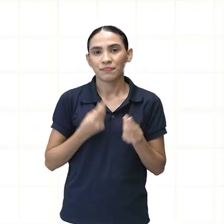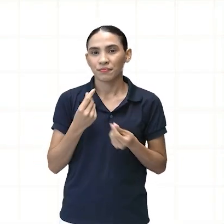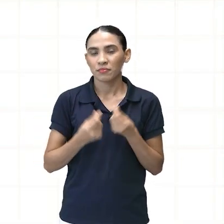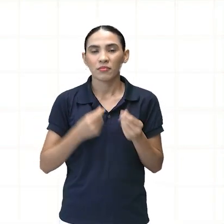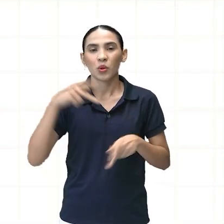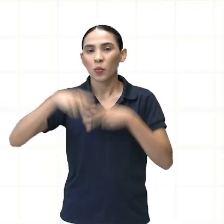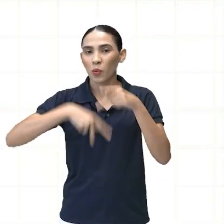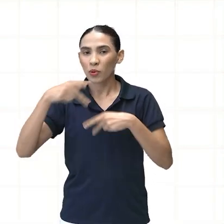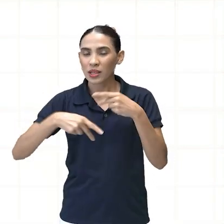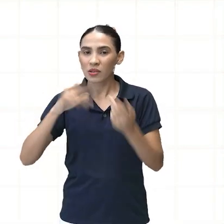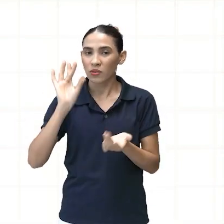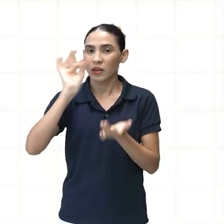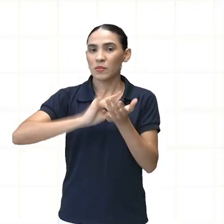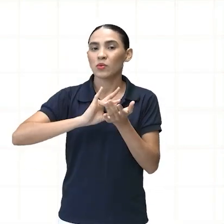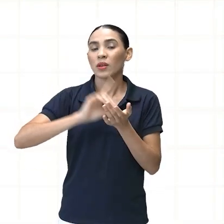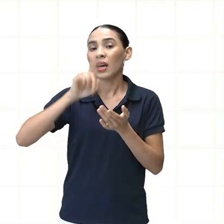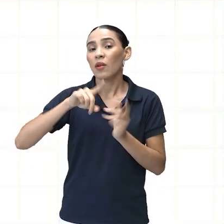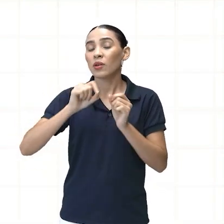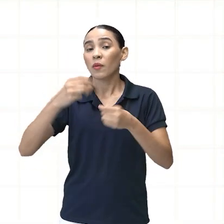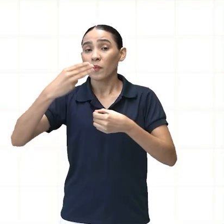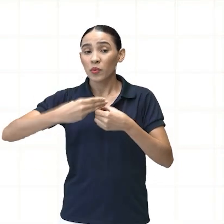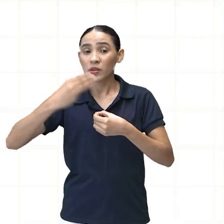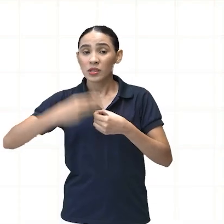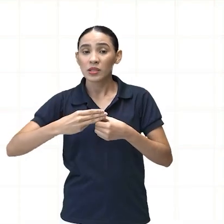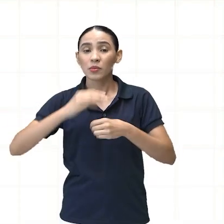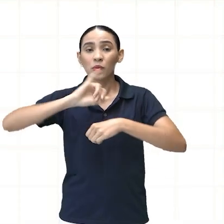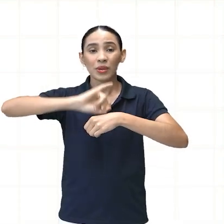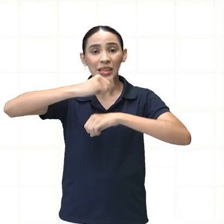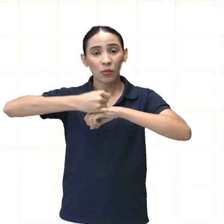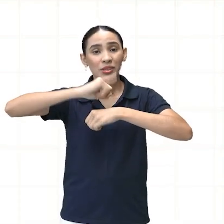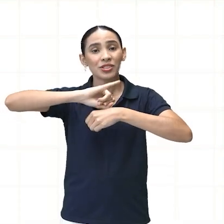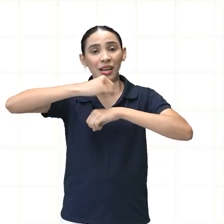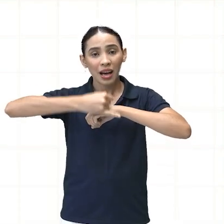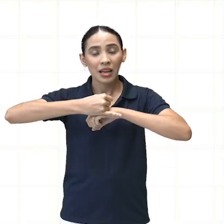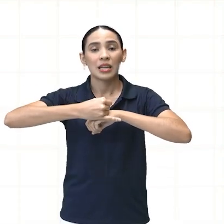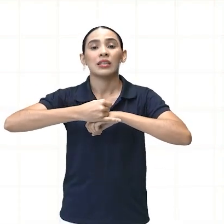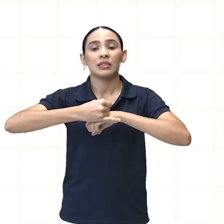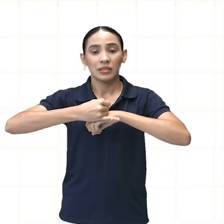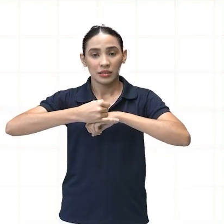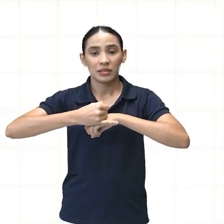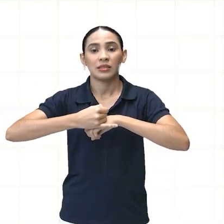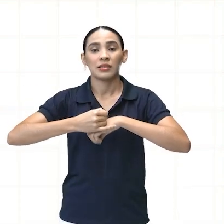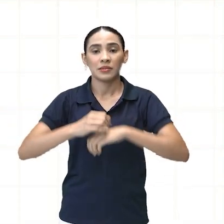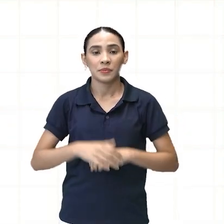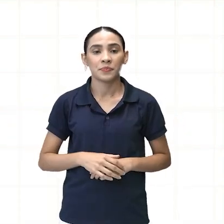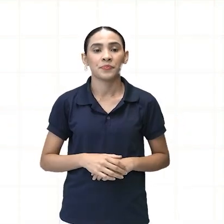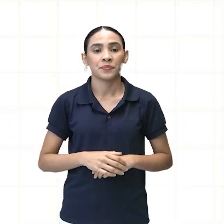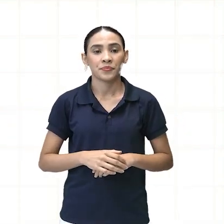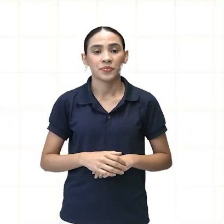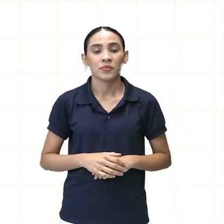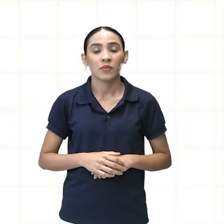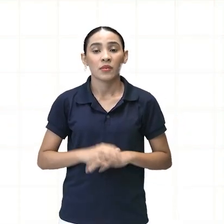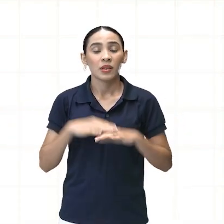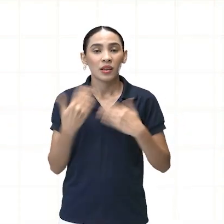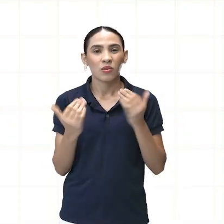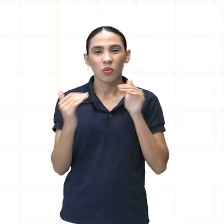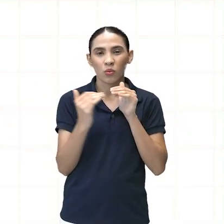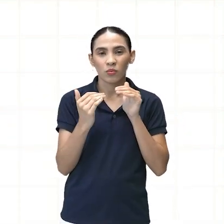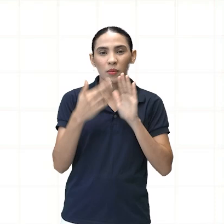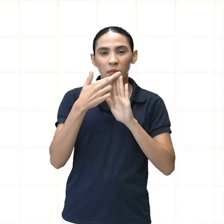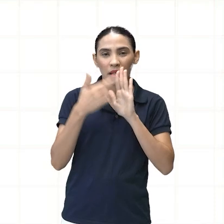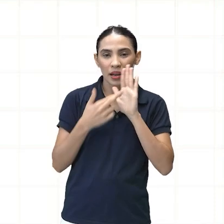de população absoluta, é o município de Itacoatiara, que ele, de acordo com o censo